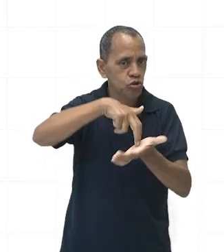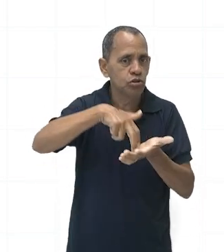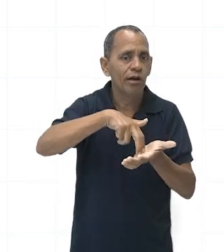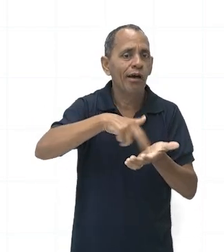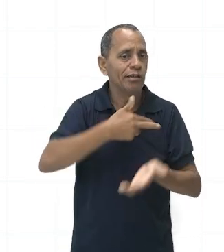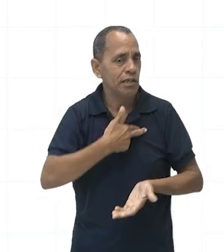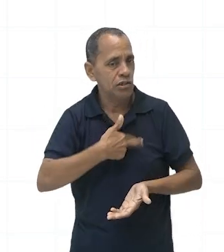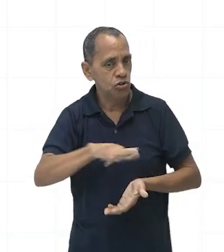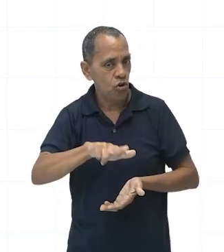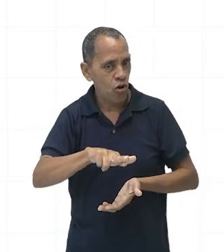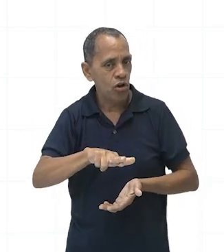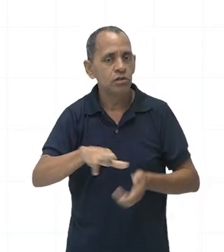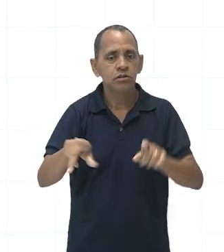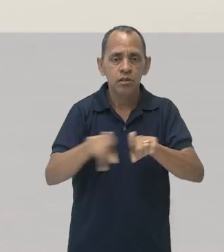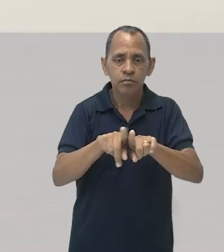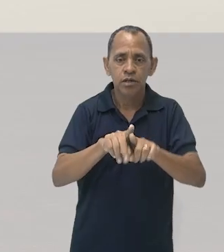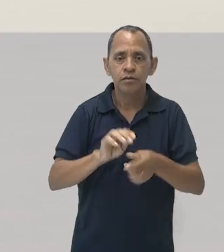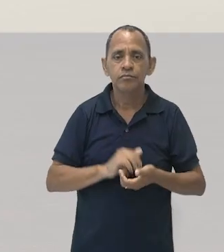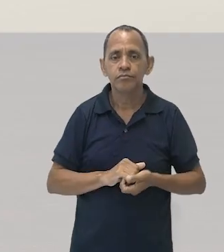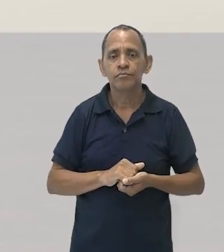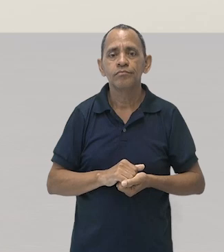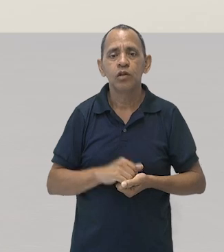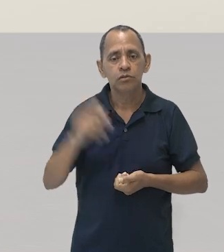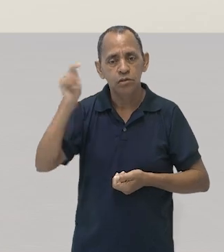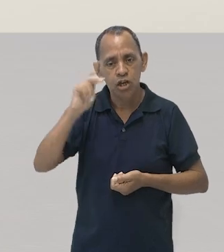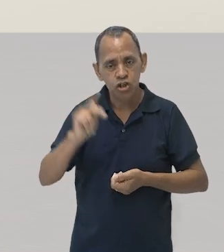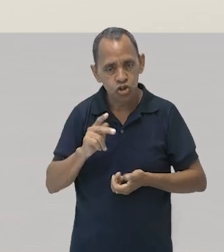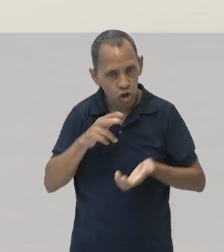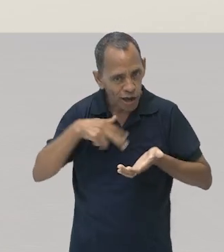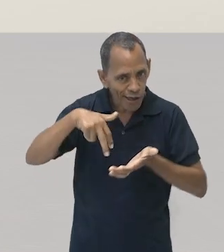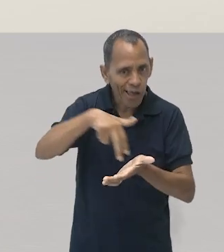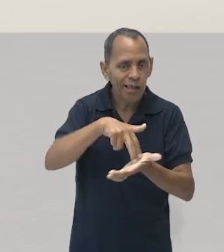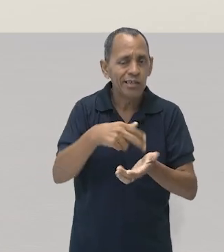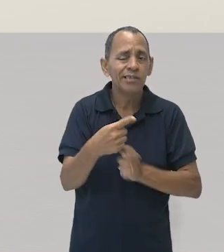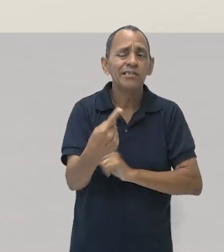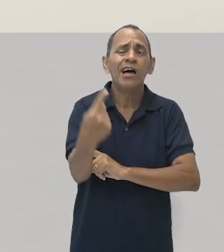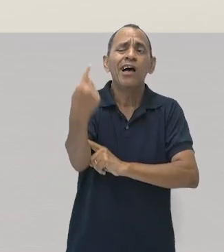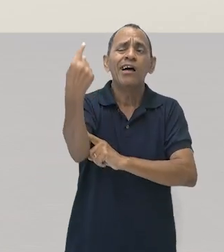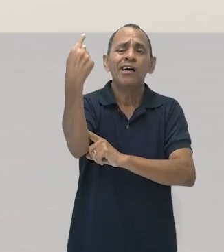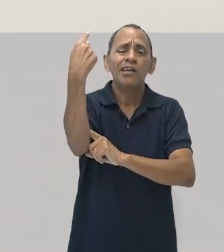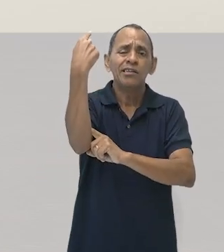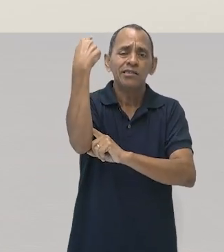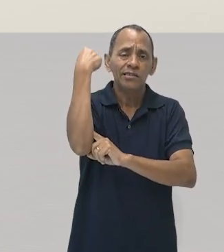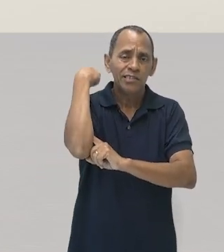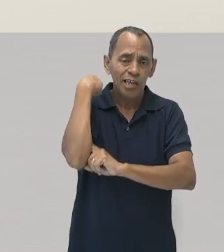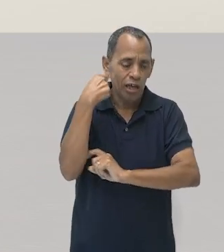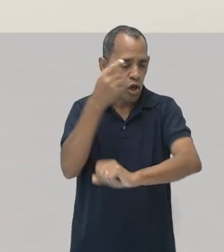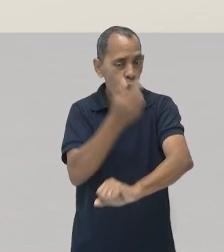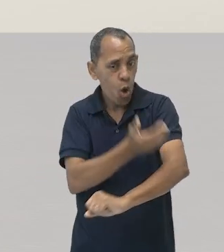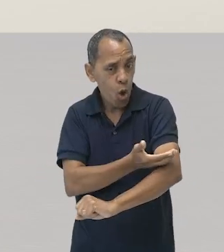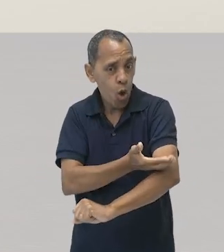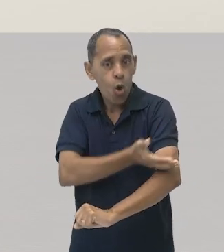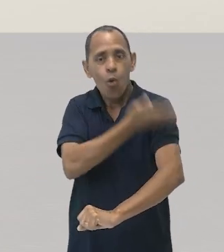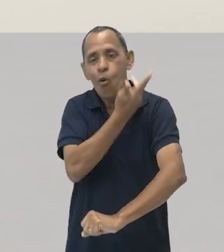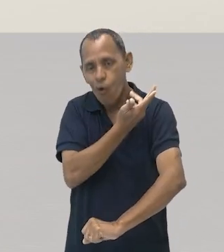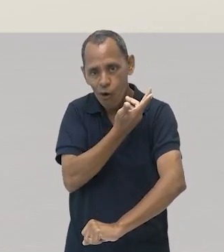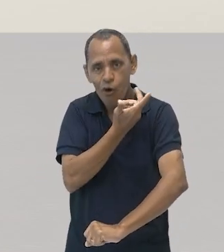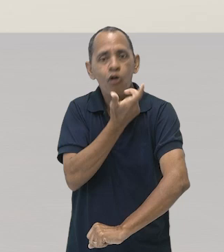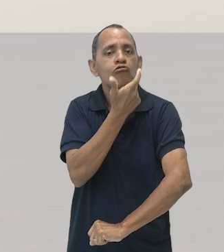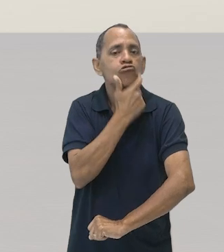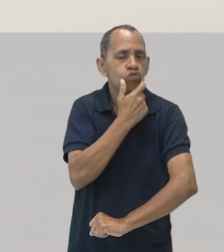aula sobre a história da dança, a dança ela vem ali, ó, desde o tempo da antiguidade, né? Os homens ali